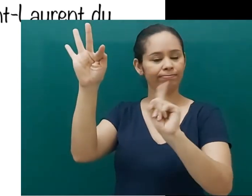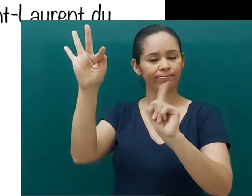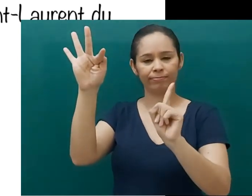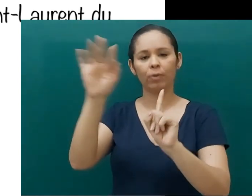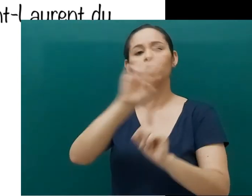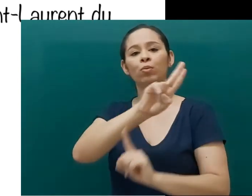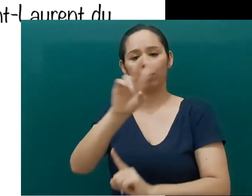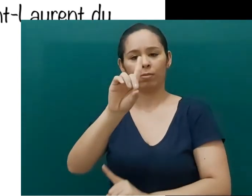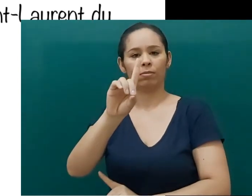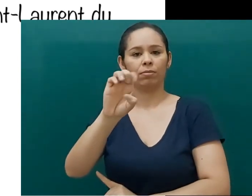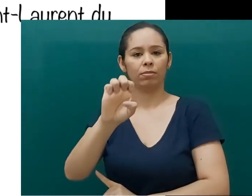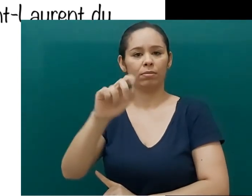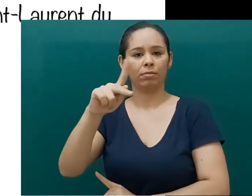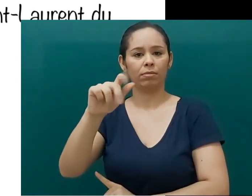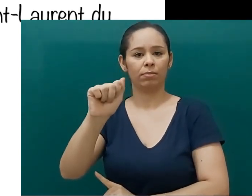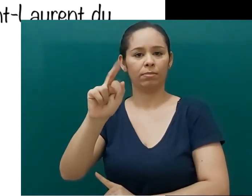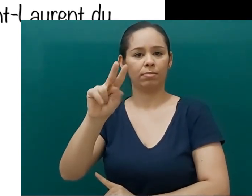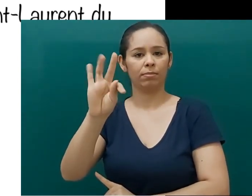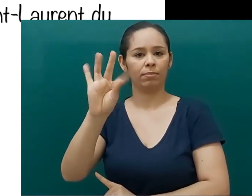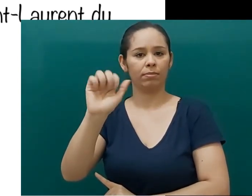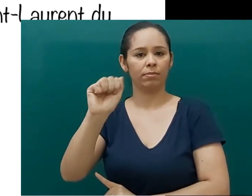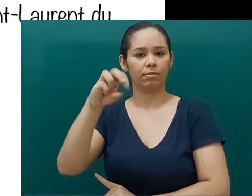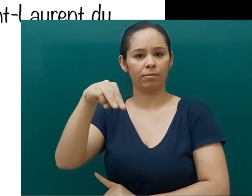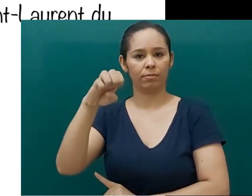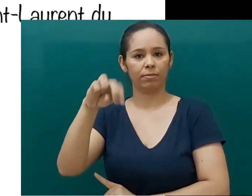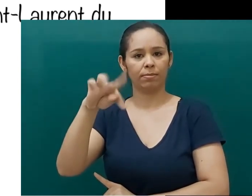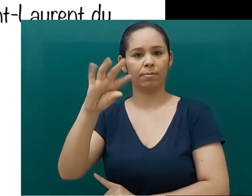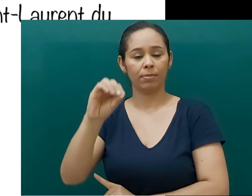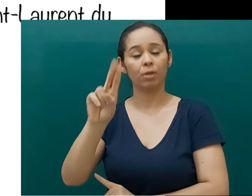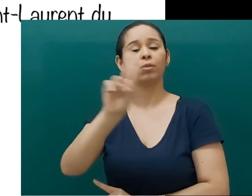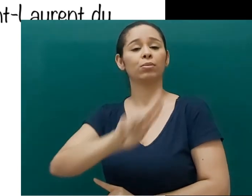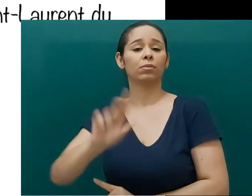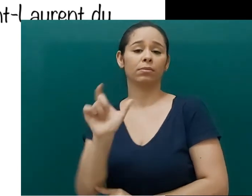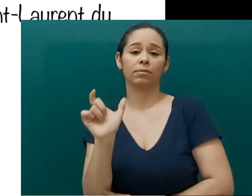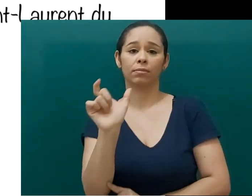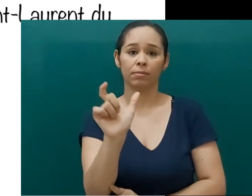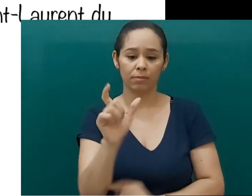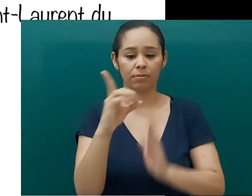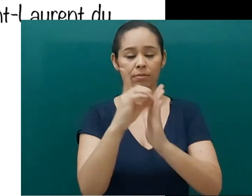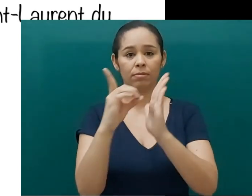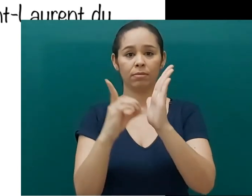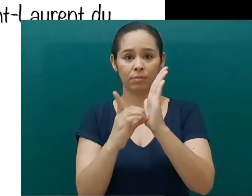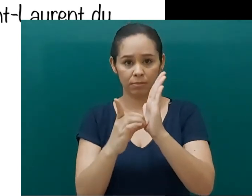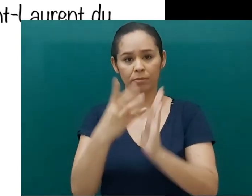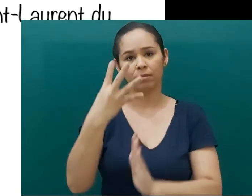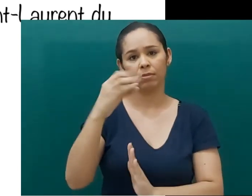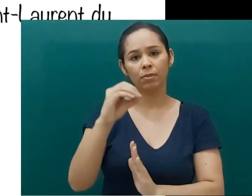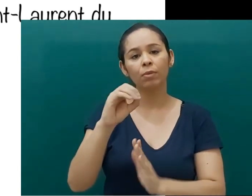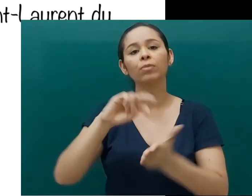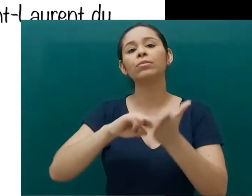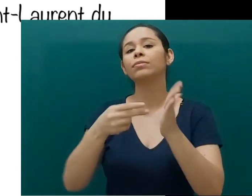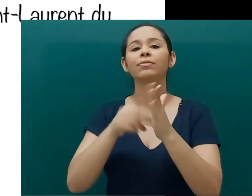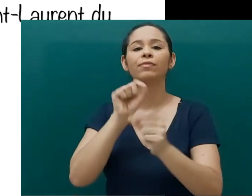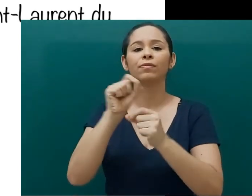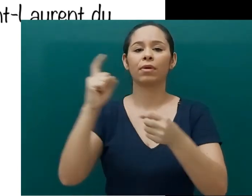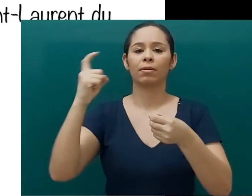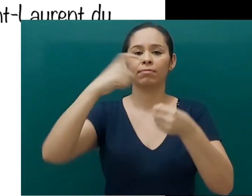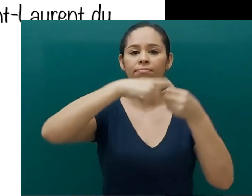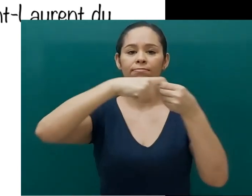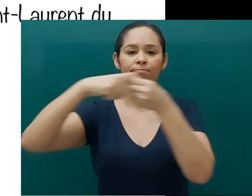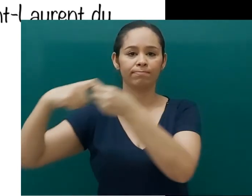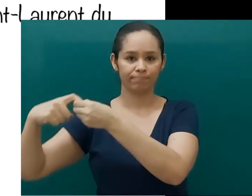Esse termo não é utilizado desde a década de 40. A Guiana Francesa é considerada um